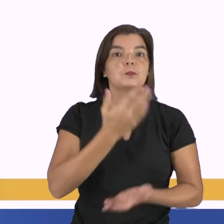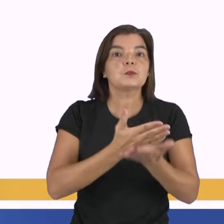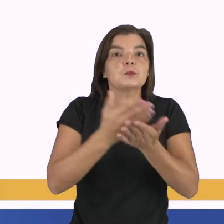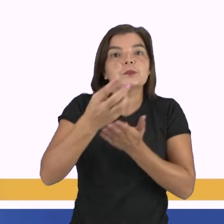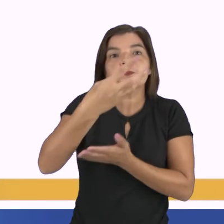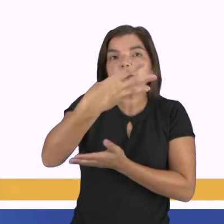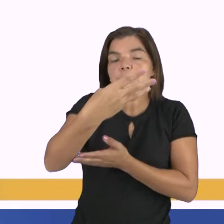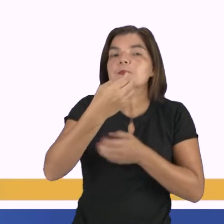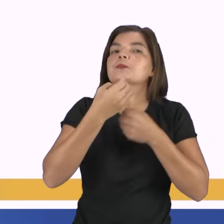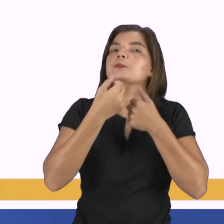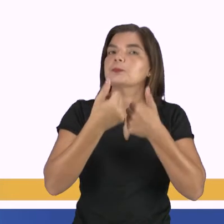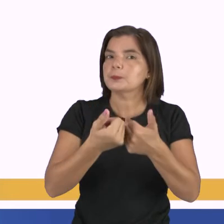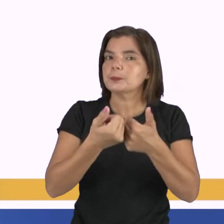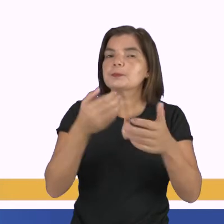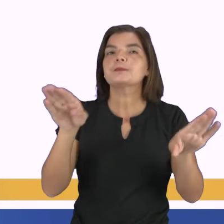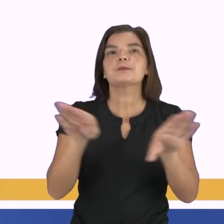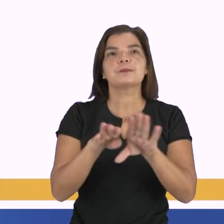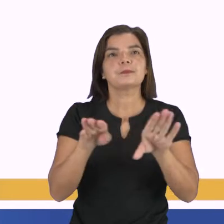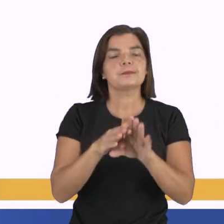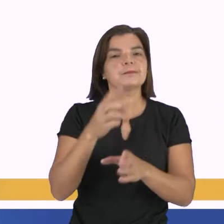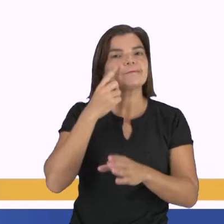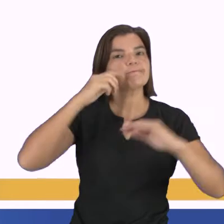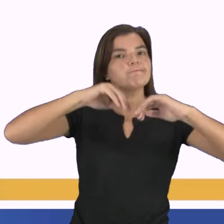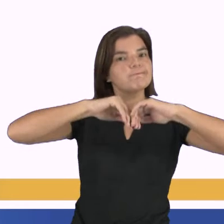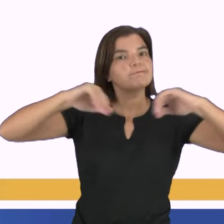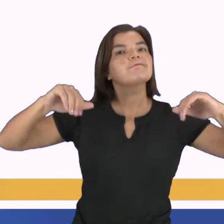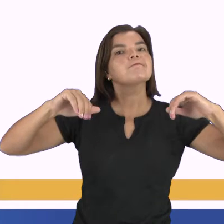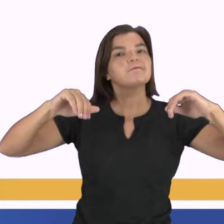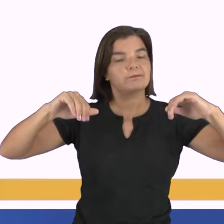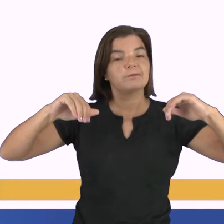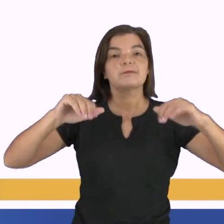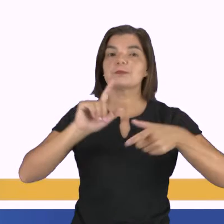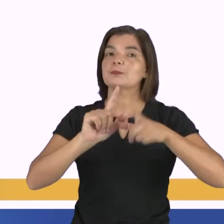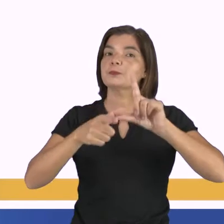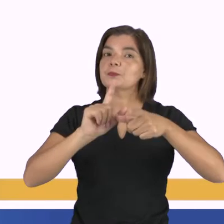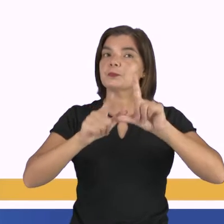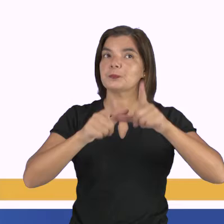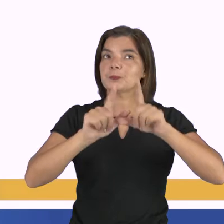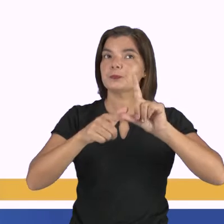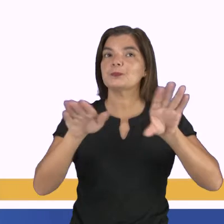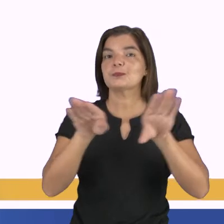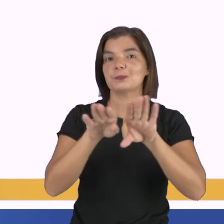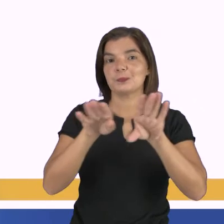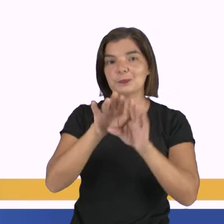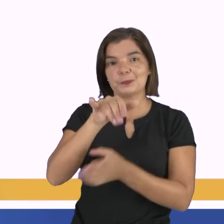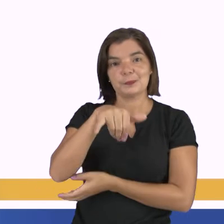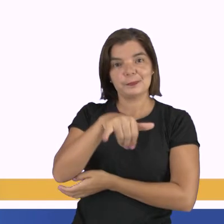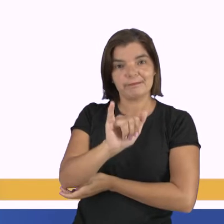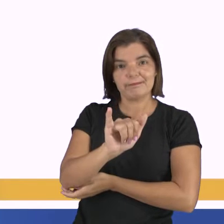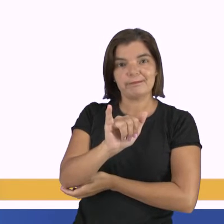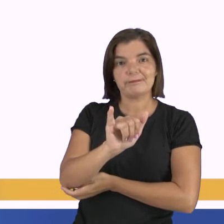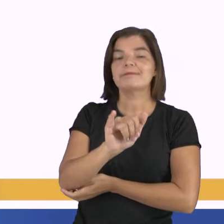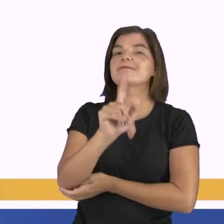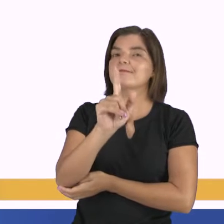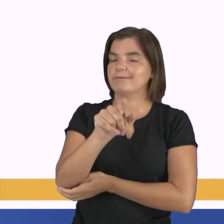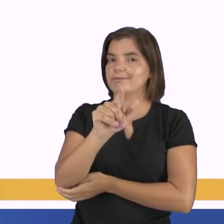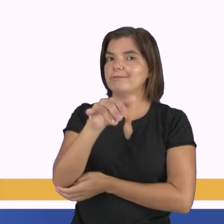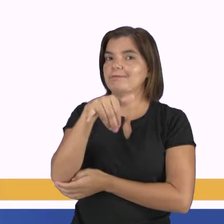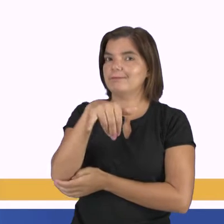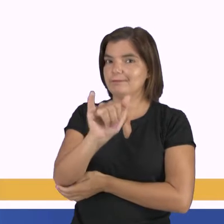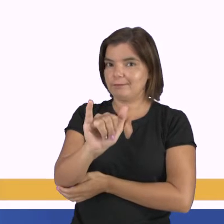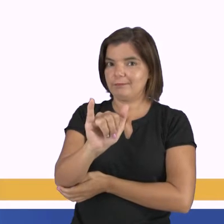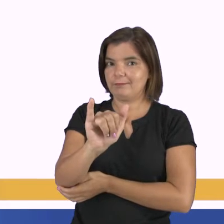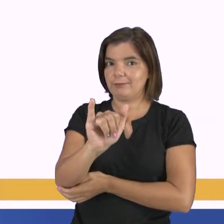3, ¿está bien? Y luego vamos a hacer una separación con la letra Y o Y. Es el nombre de esa letra,